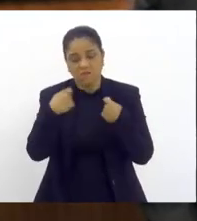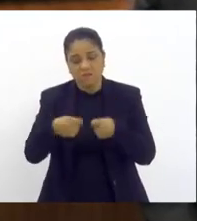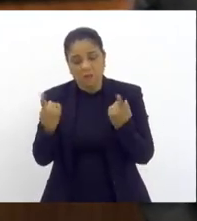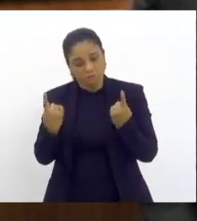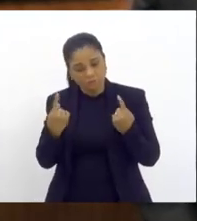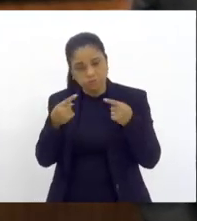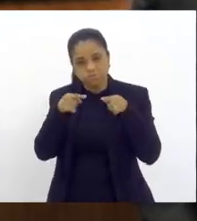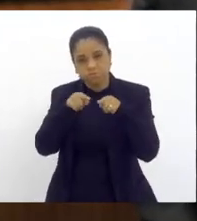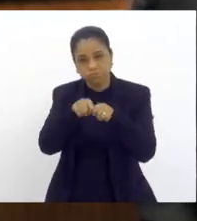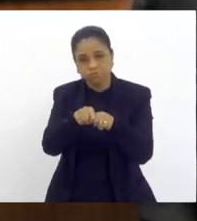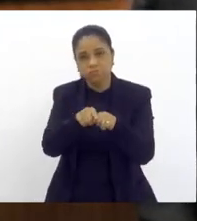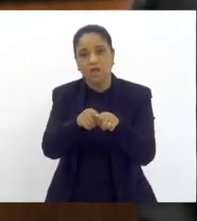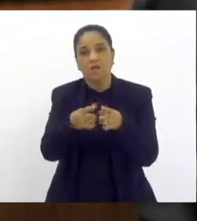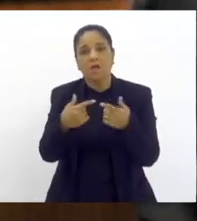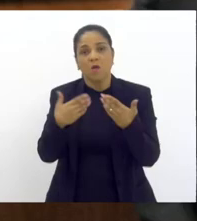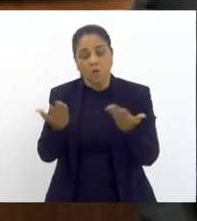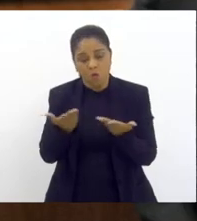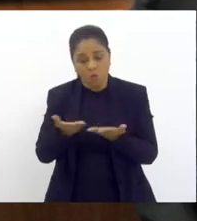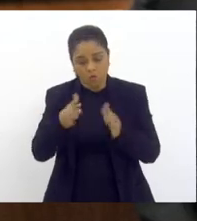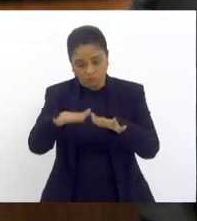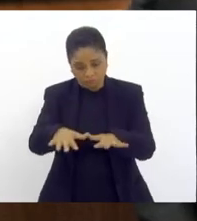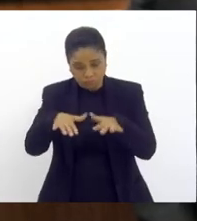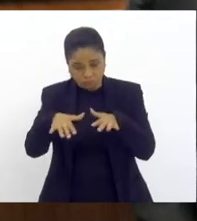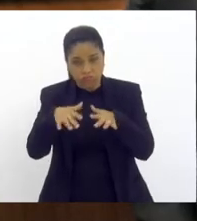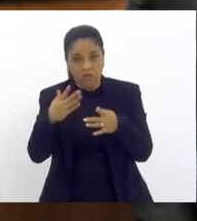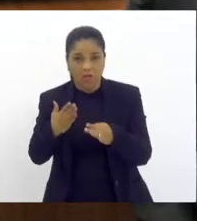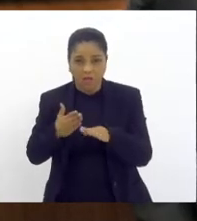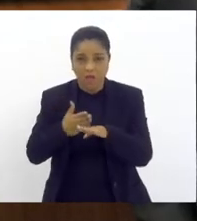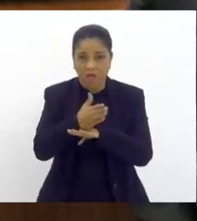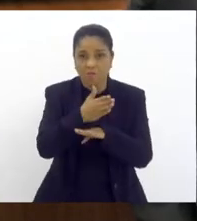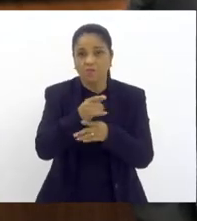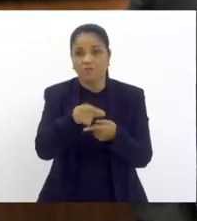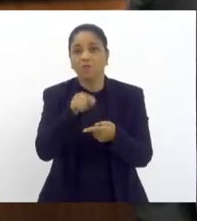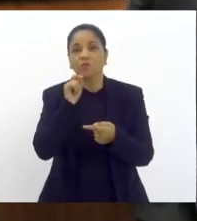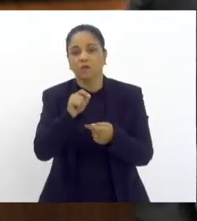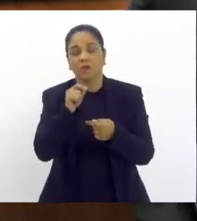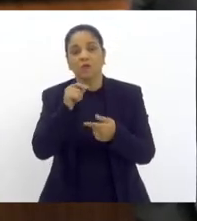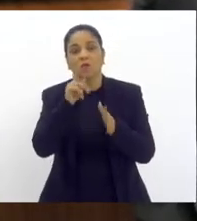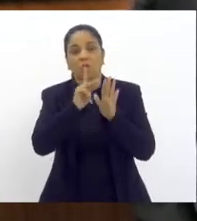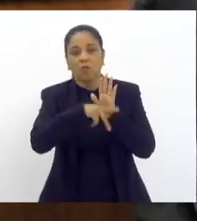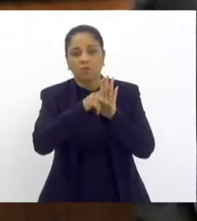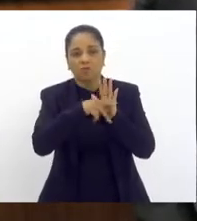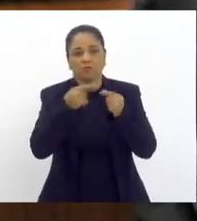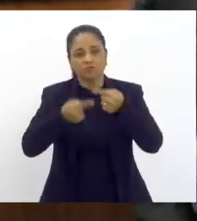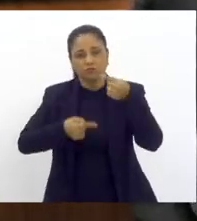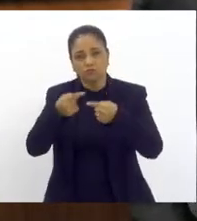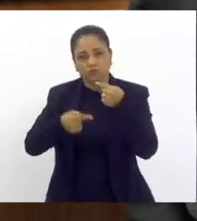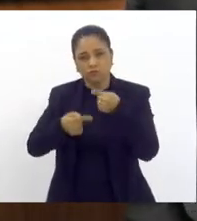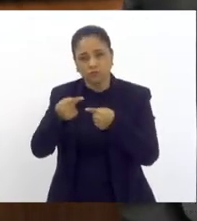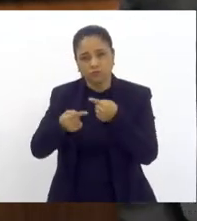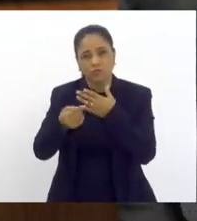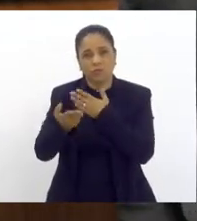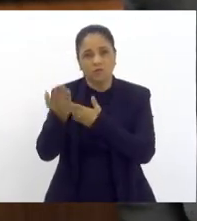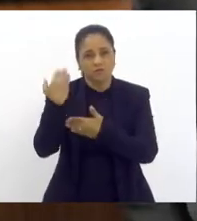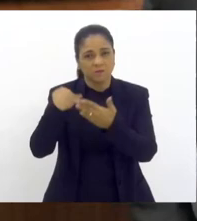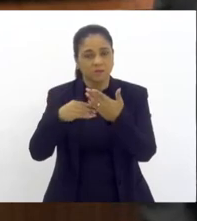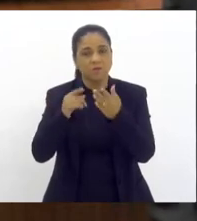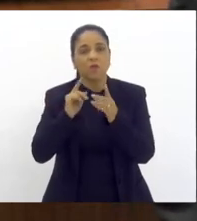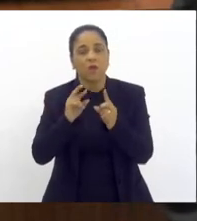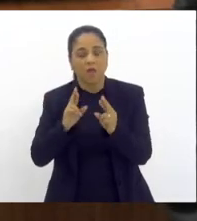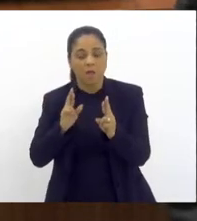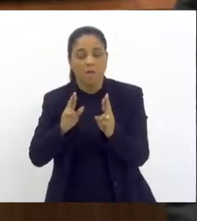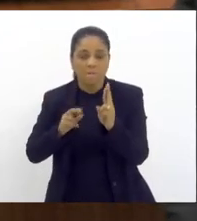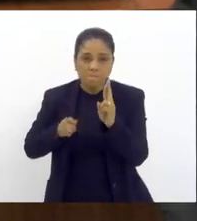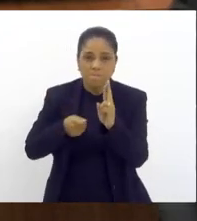pertinentes, como hoje a Casa aprovou um projeto que vinha sendo discutido na última legislatura, que é o projeto da Procuradoria da